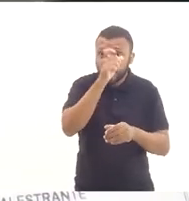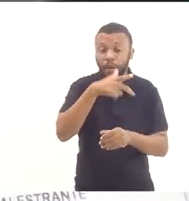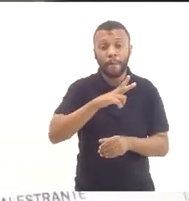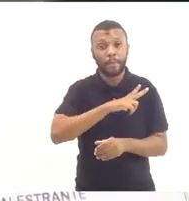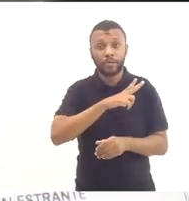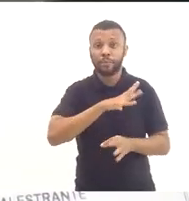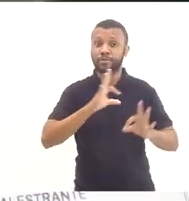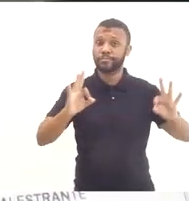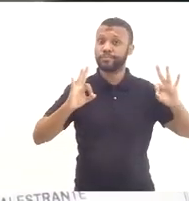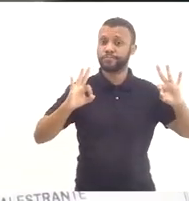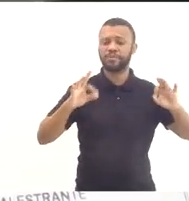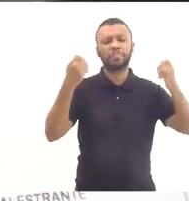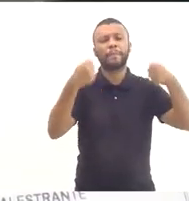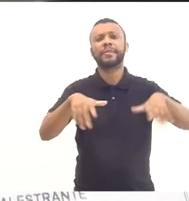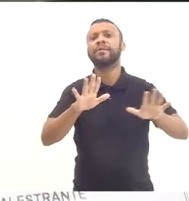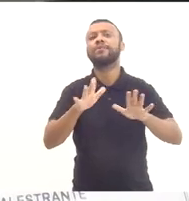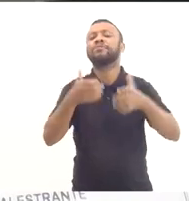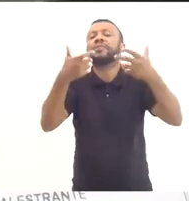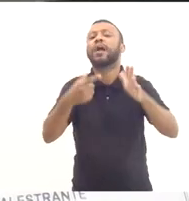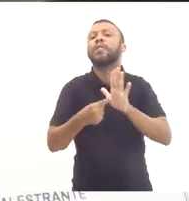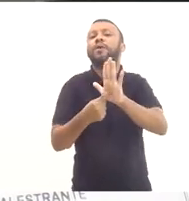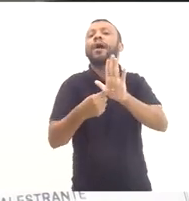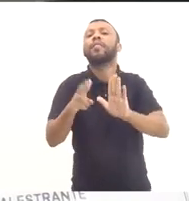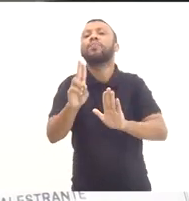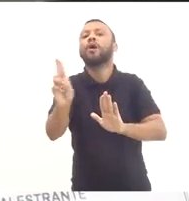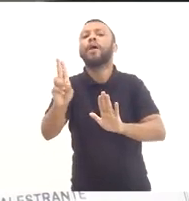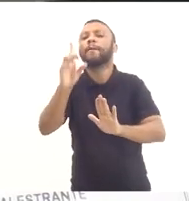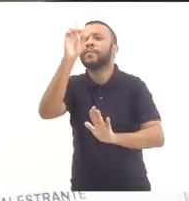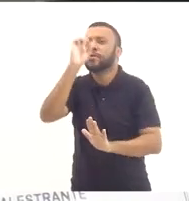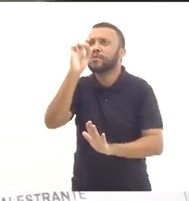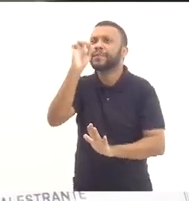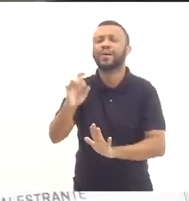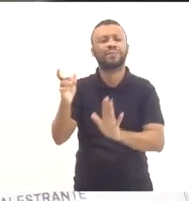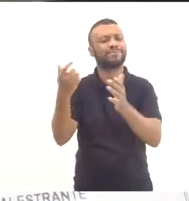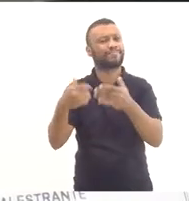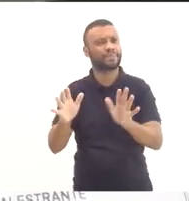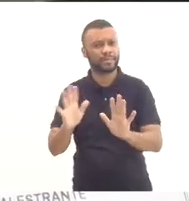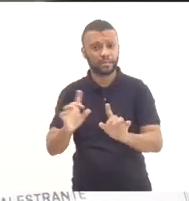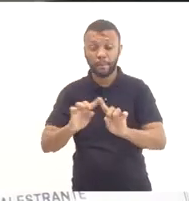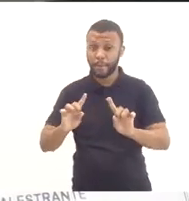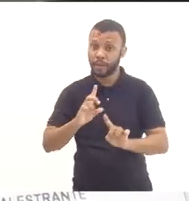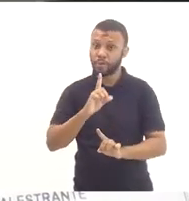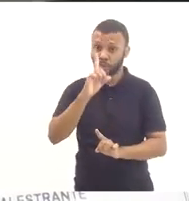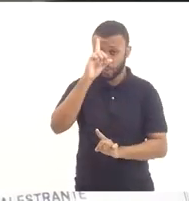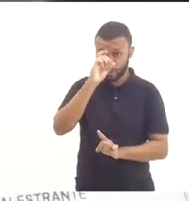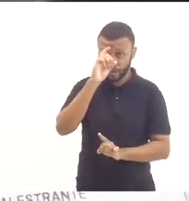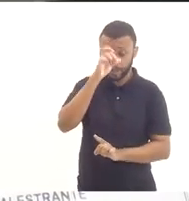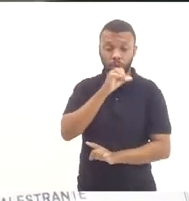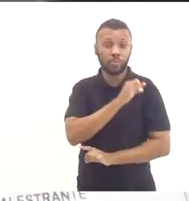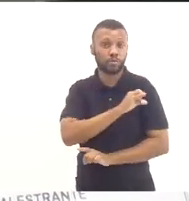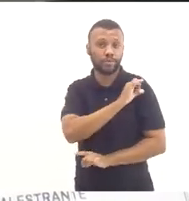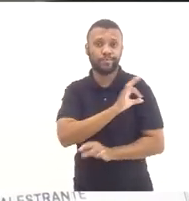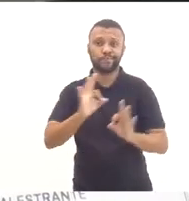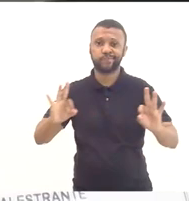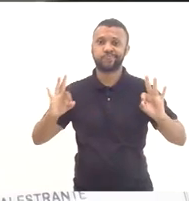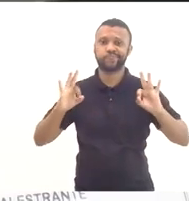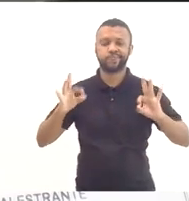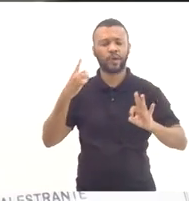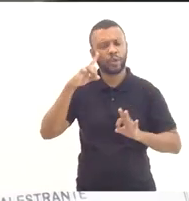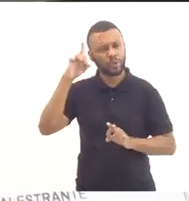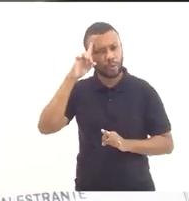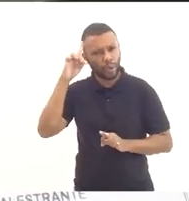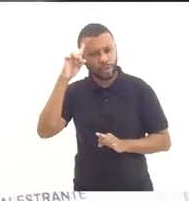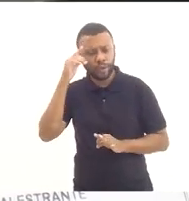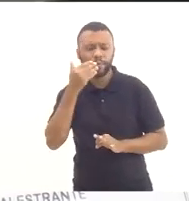tá eu não vou falar nomes aqui porque não cabe mais um hospital particular de ponta do Rio de Janeiro e todos os dias eu pedir para alguém escrever e ninguém